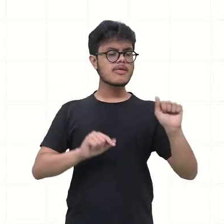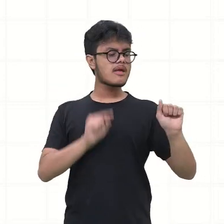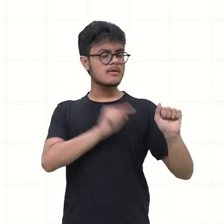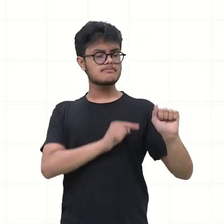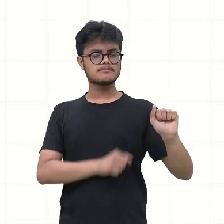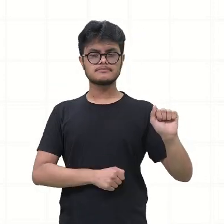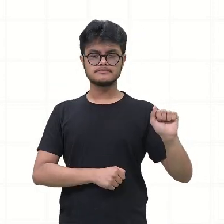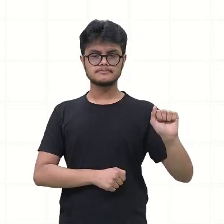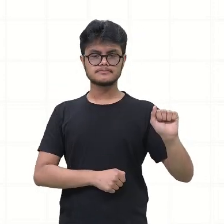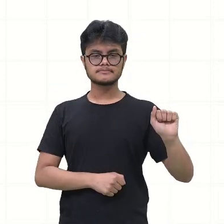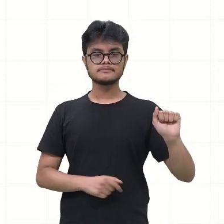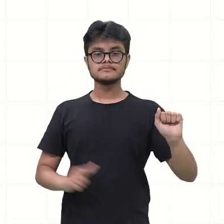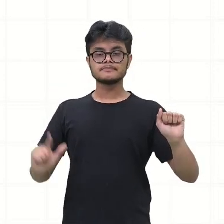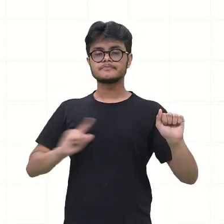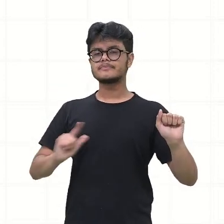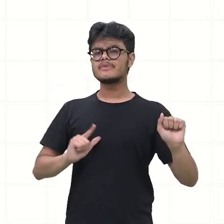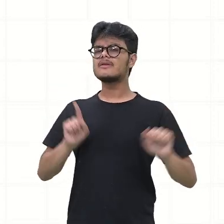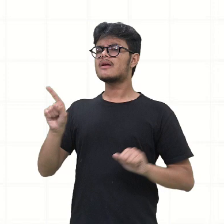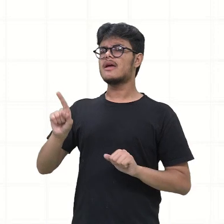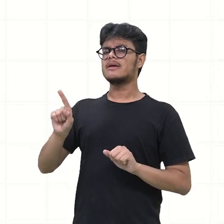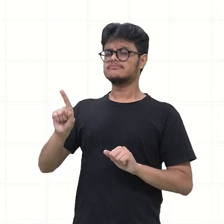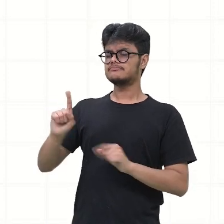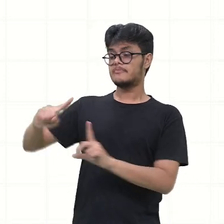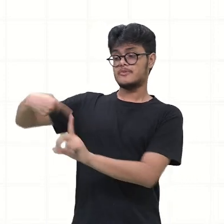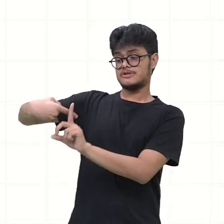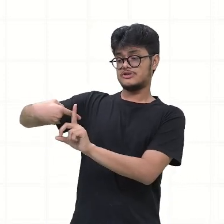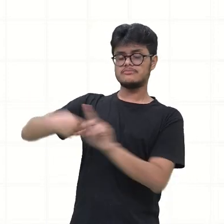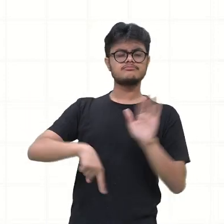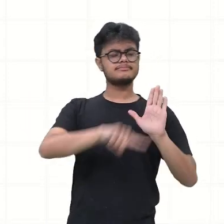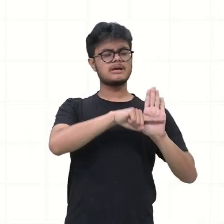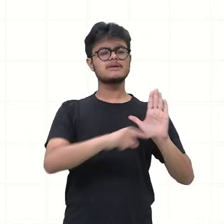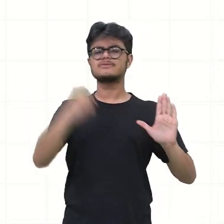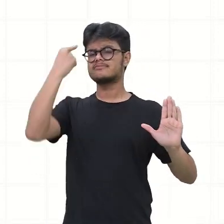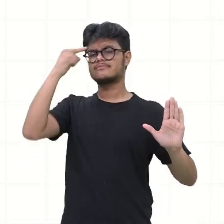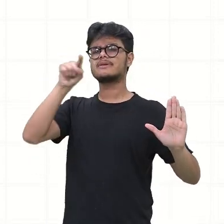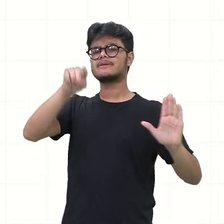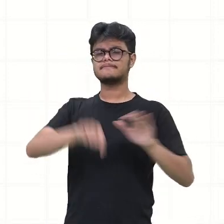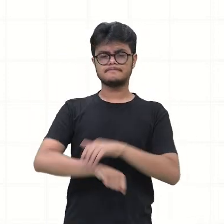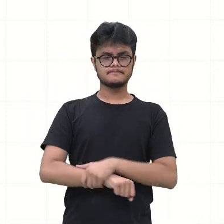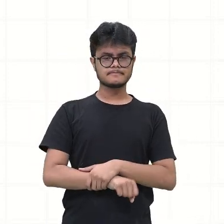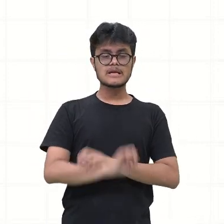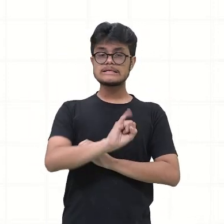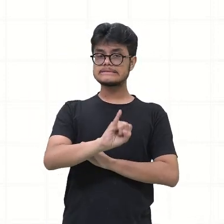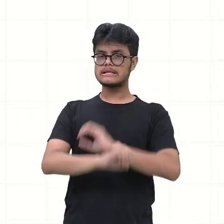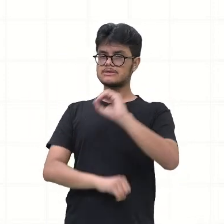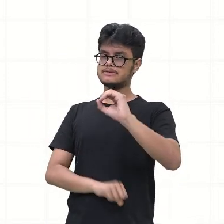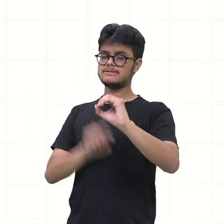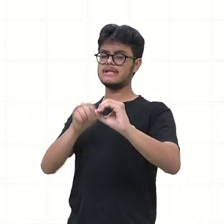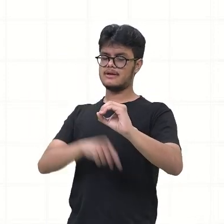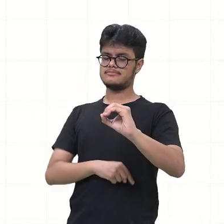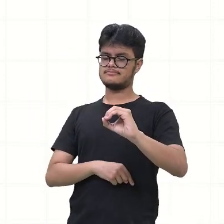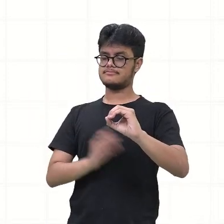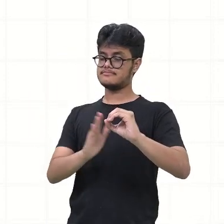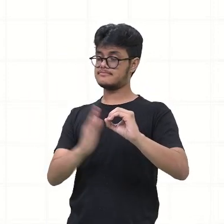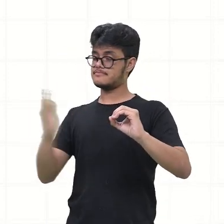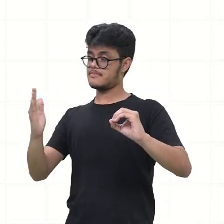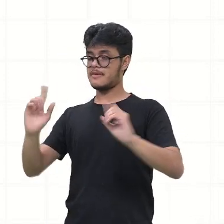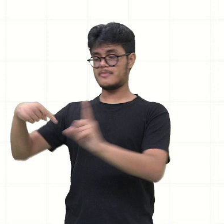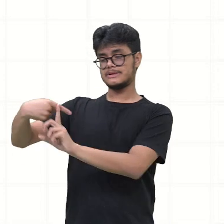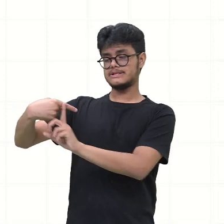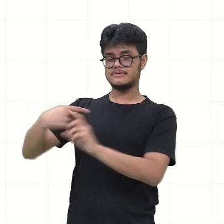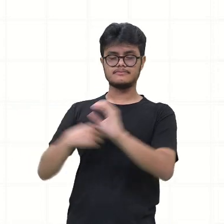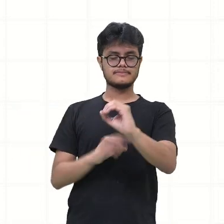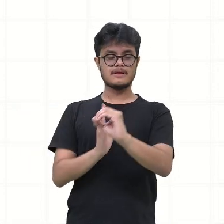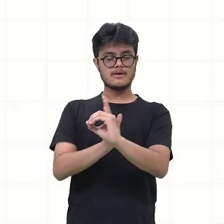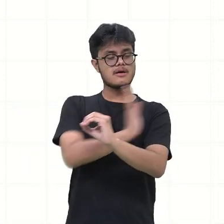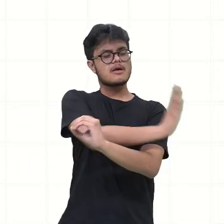ele está do lado positivo ou negativo? Pensa aí. Se aqui é o 0, o A vai estar para cá. Então, ele vai estar aqui,